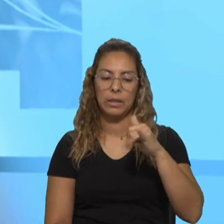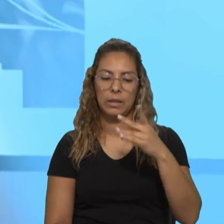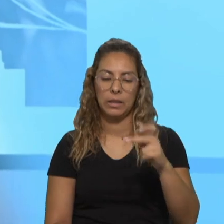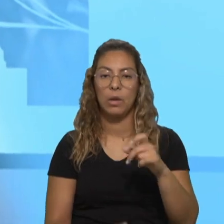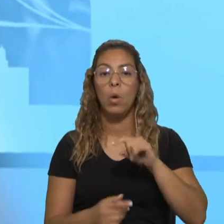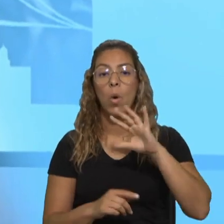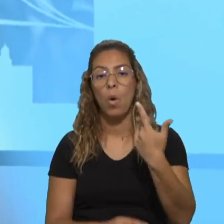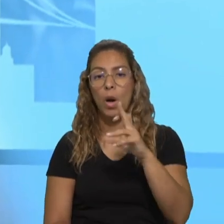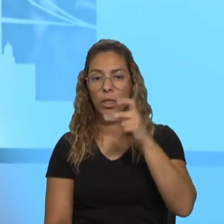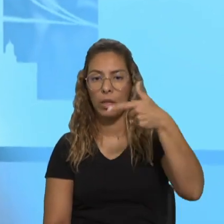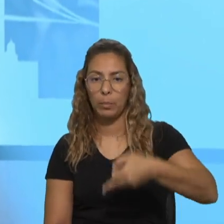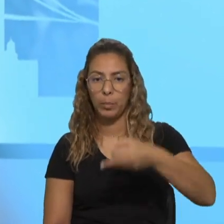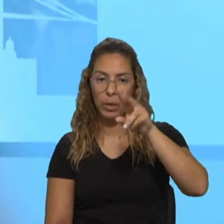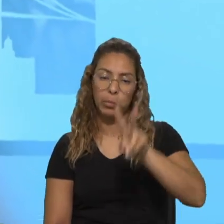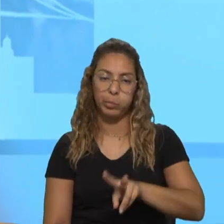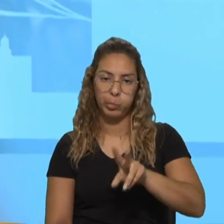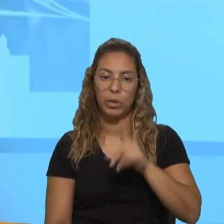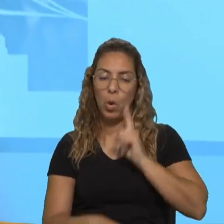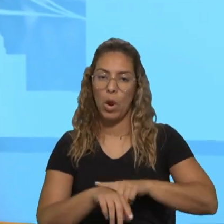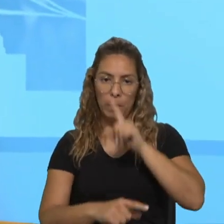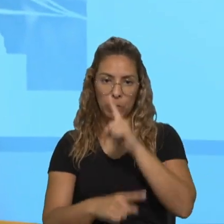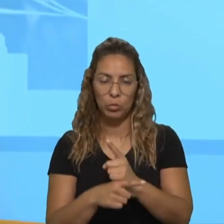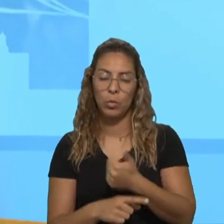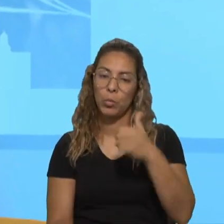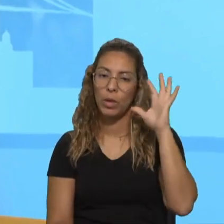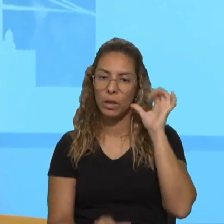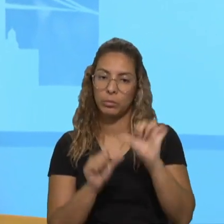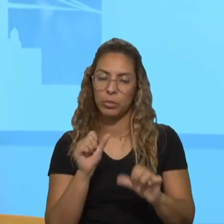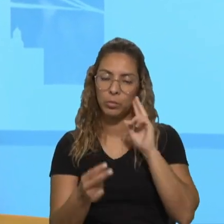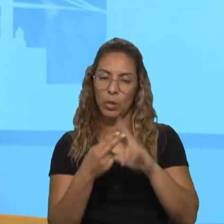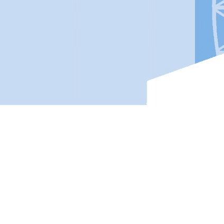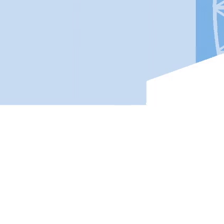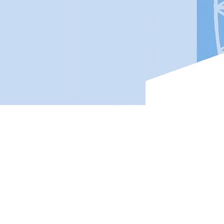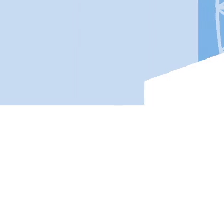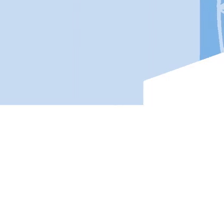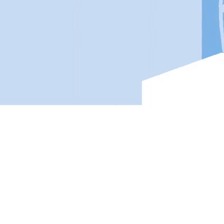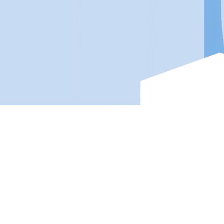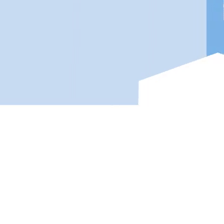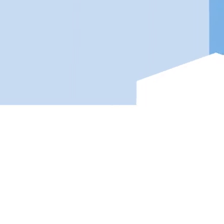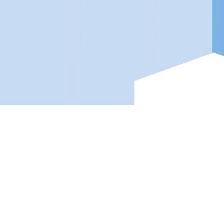RTP2 pelo mesmo horário. Tenham uma excelente tarde. Até amanhã, se Deus quiser.